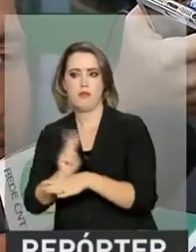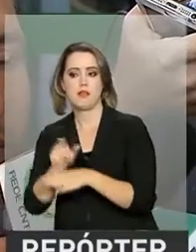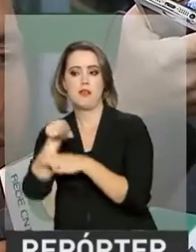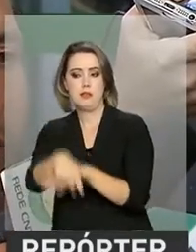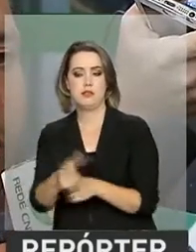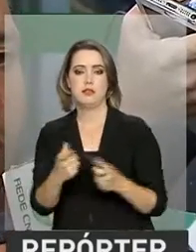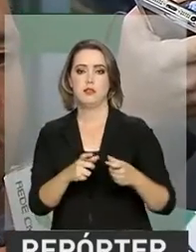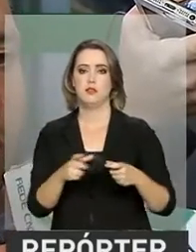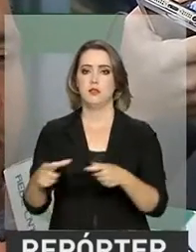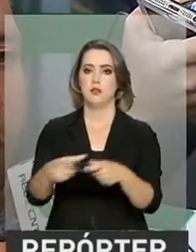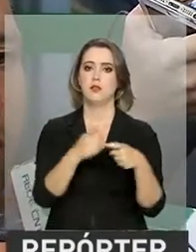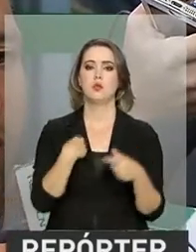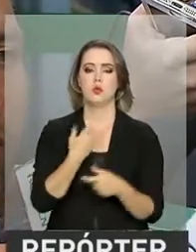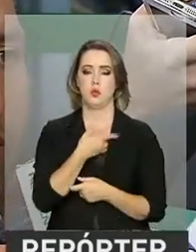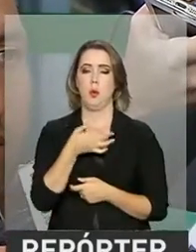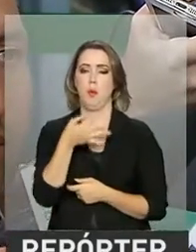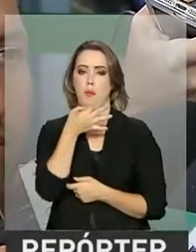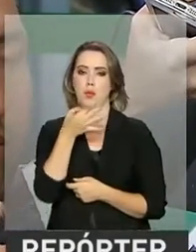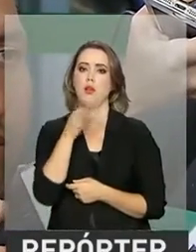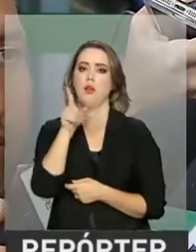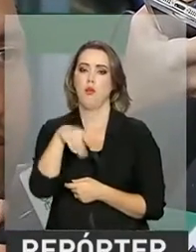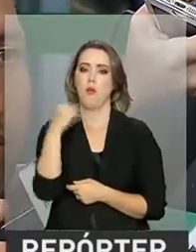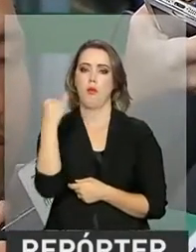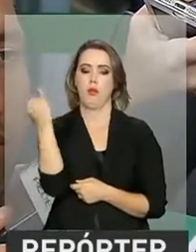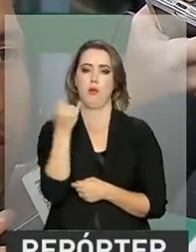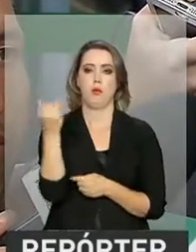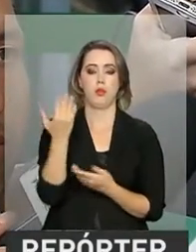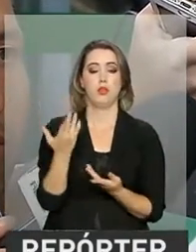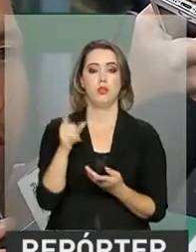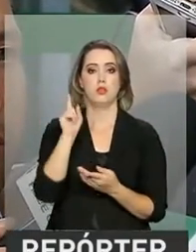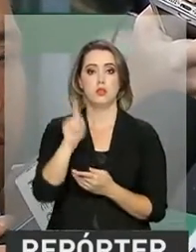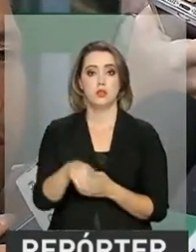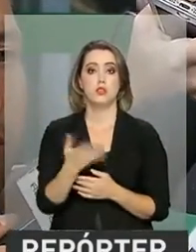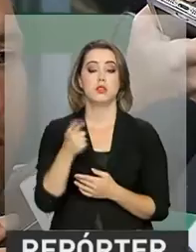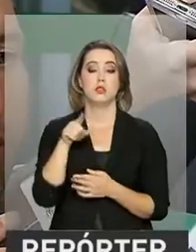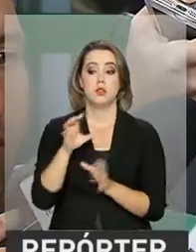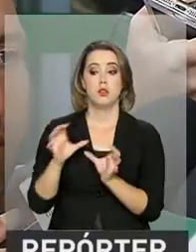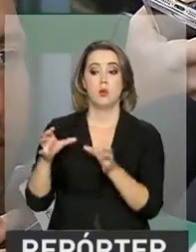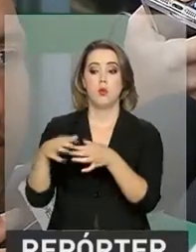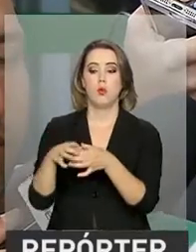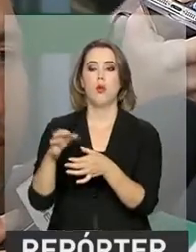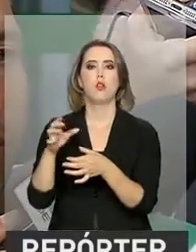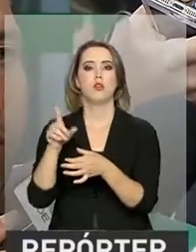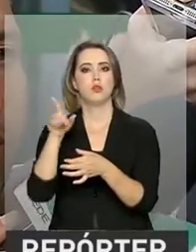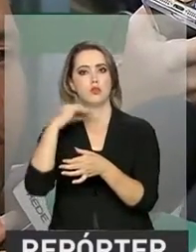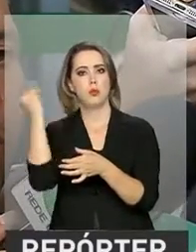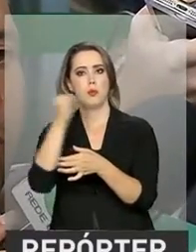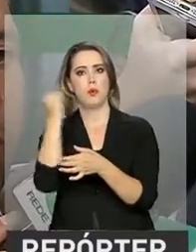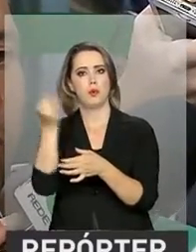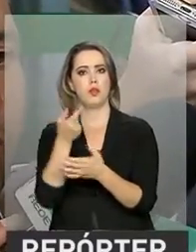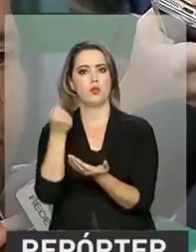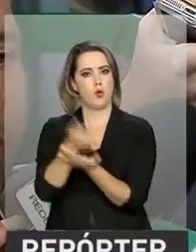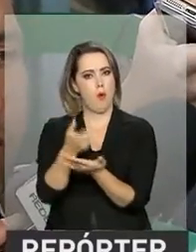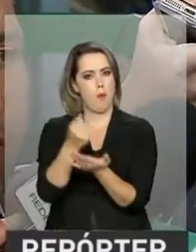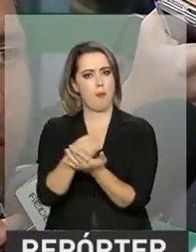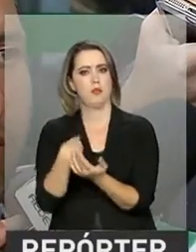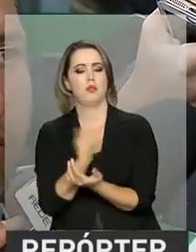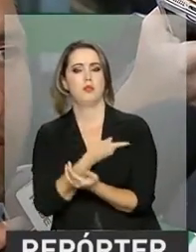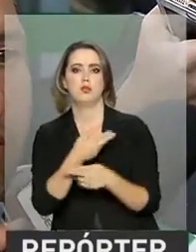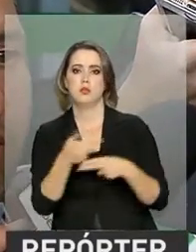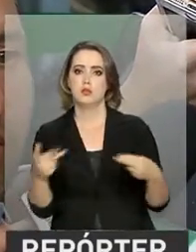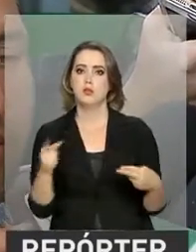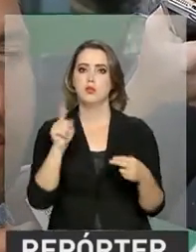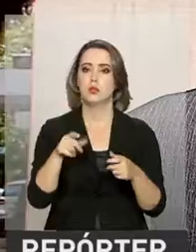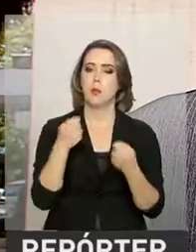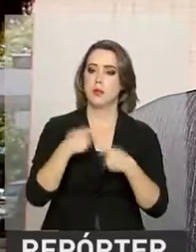dispostos a aceitar as sugestões e como disse sempre é um grande eles são grandes clientes nossos e portanto a gente tem que tratá los